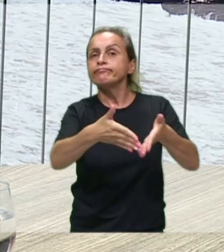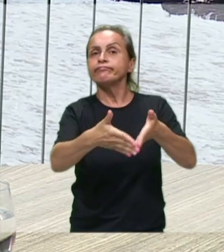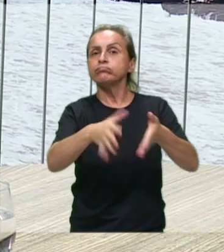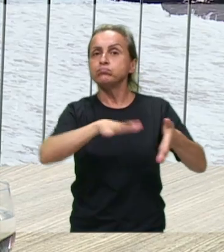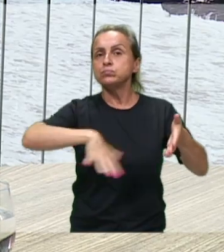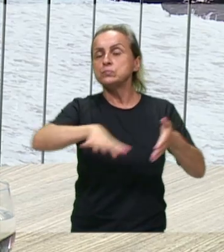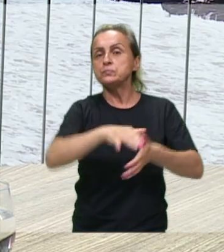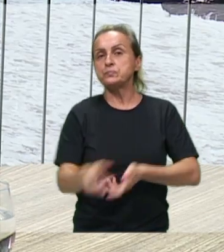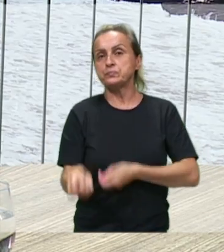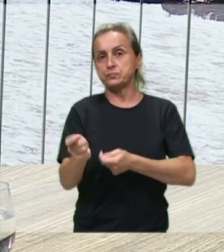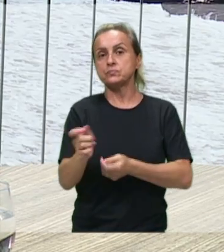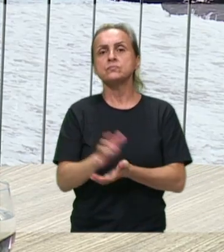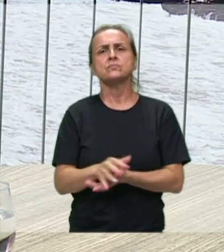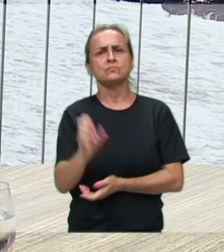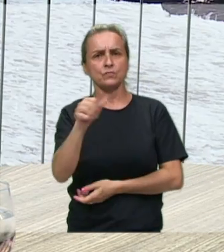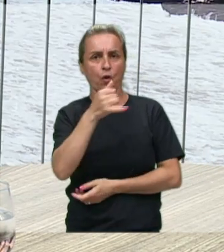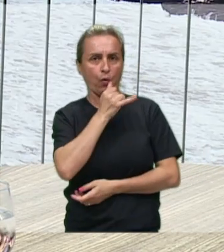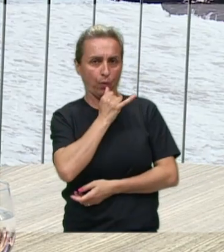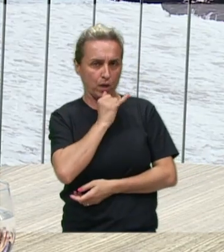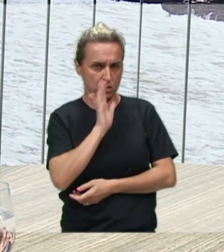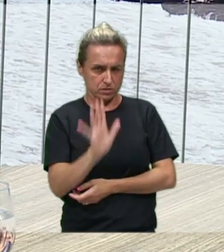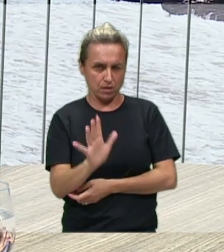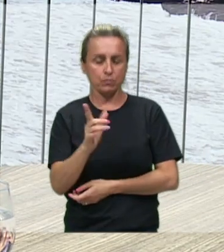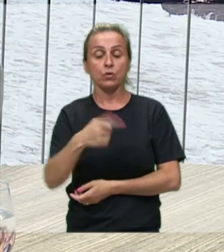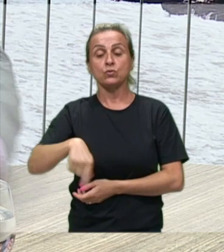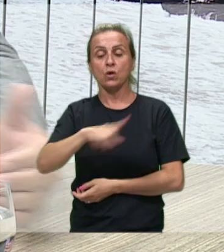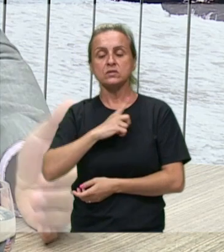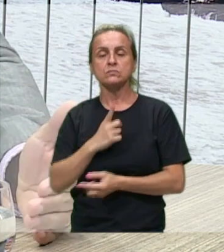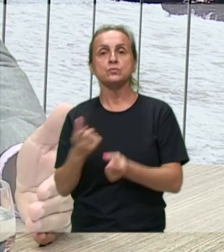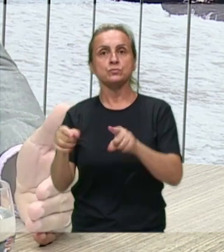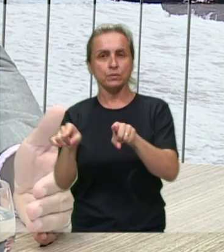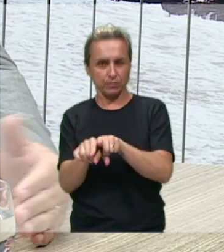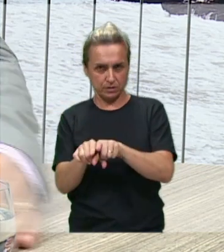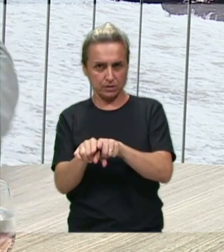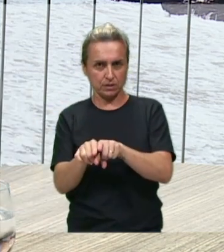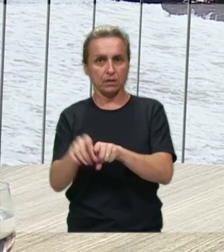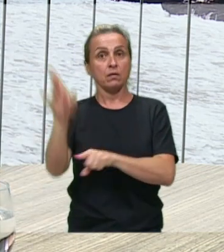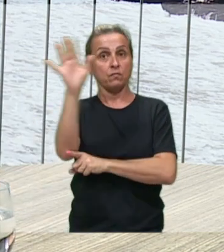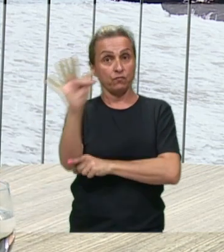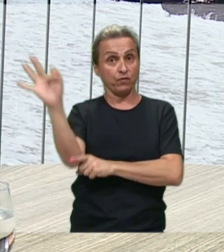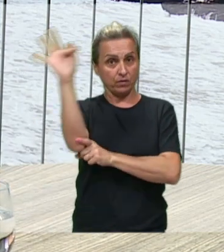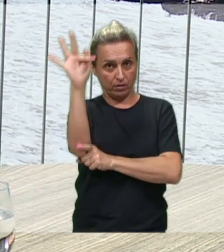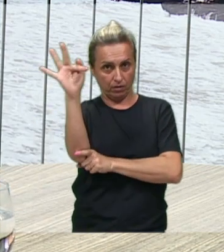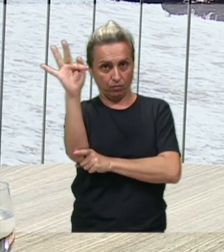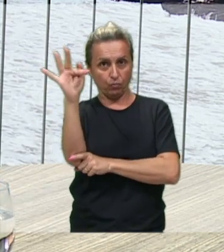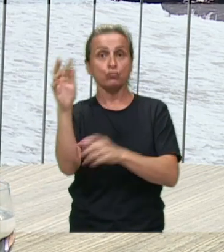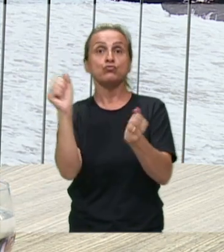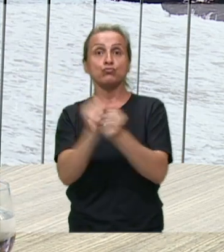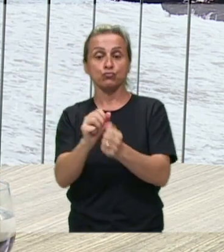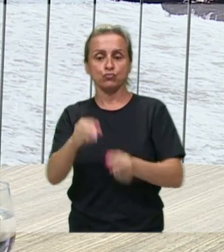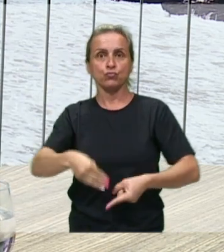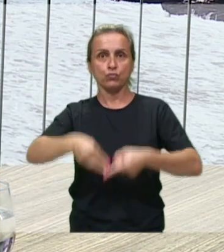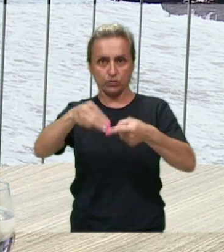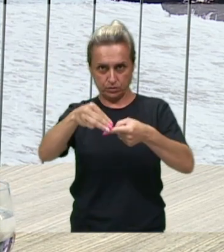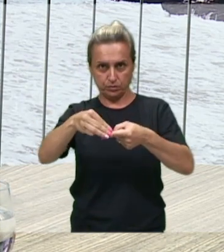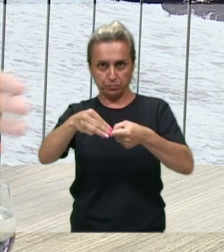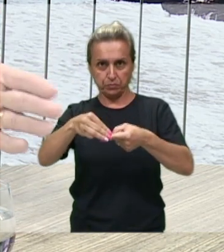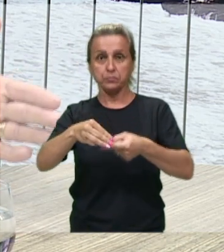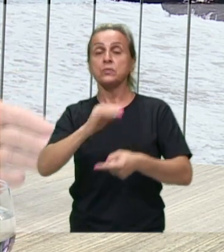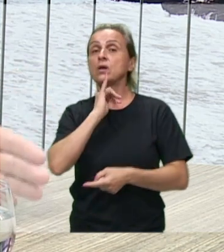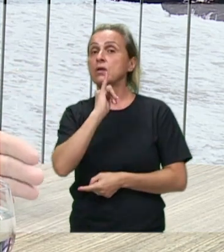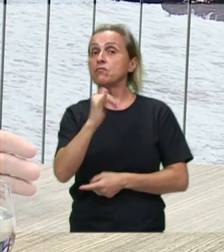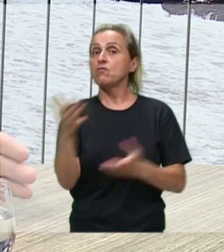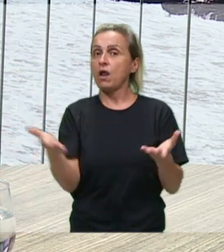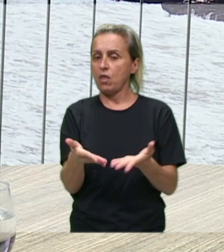temos conosco, em parceria? Nós temos um convênio de uma esfera federal compartilhado com o município que determina hoje um